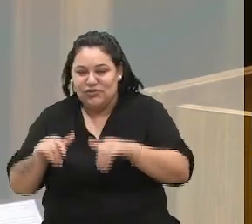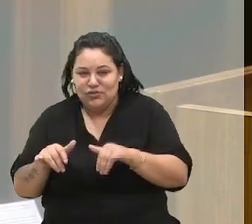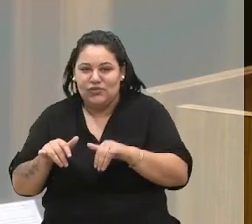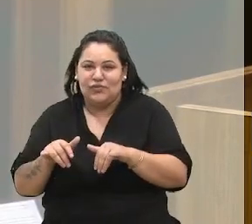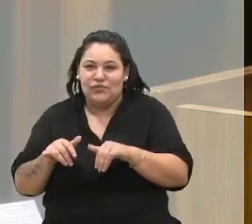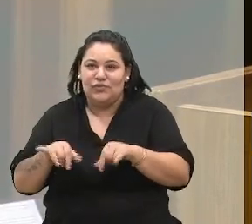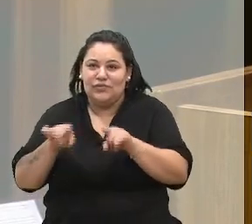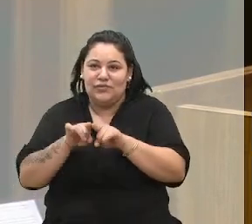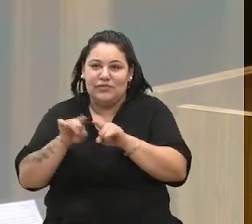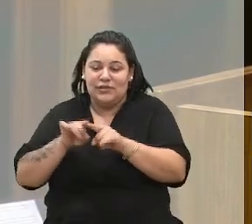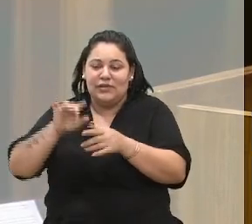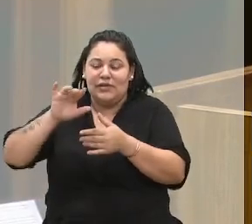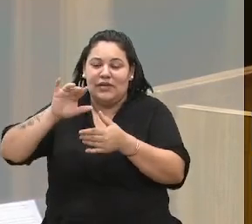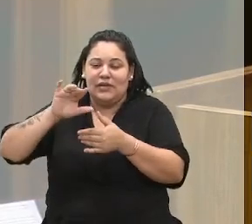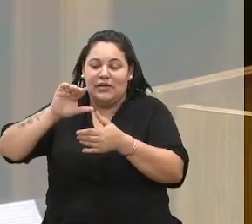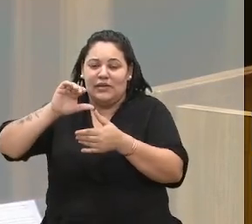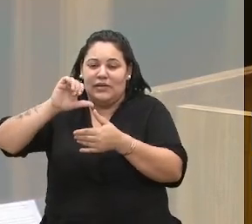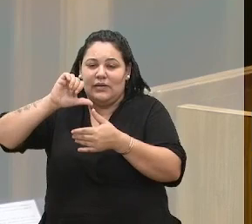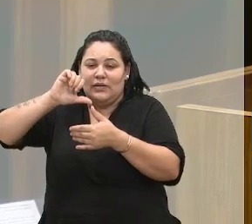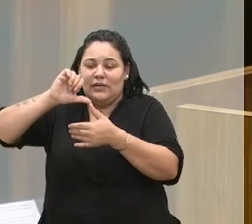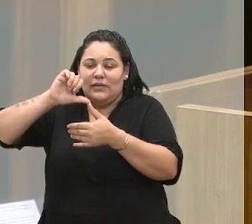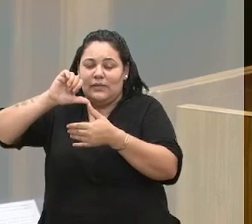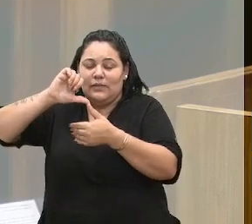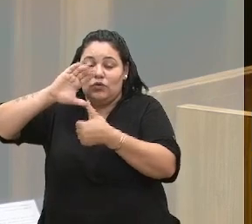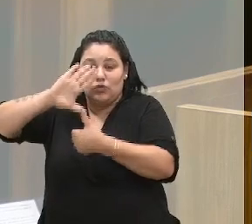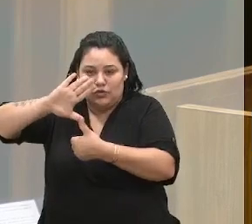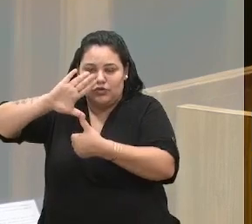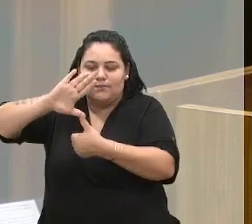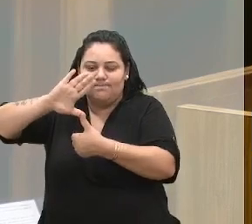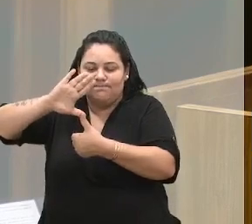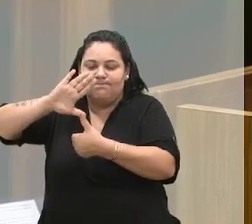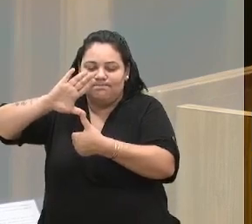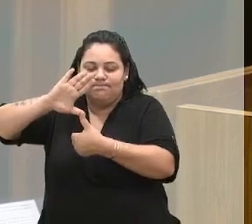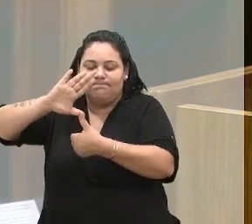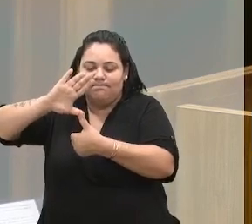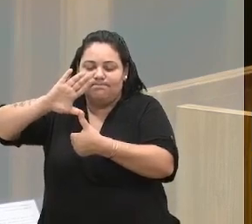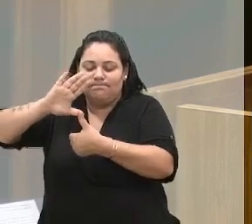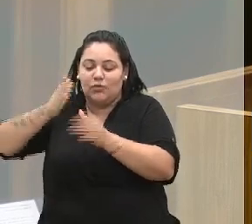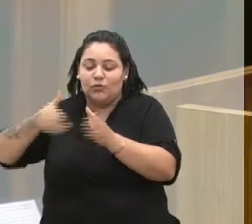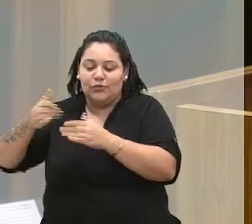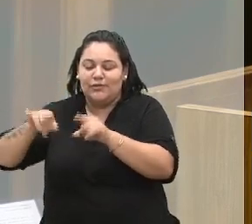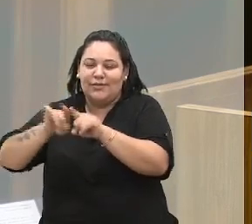na América do Norte desestruturou a economia italiana,